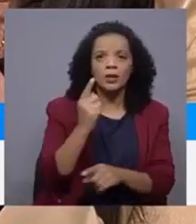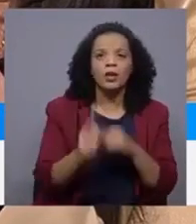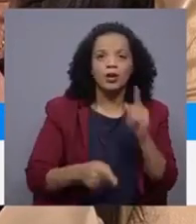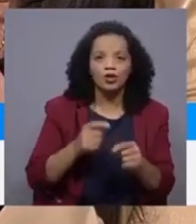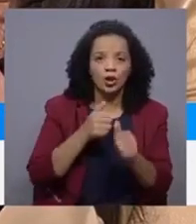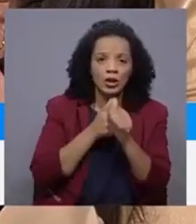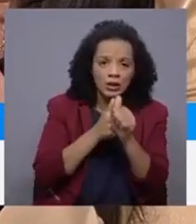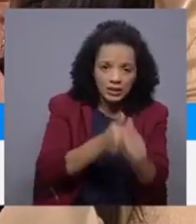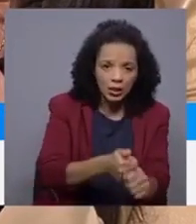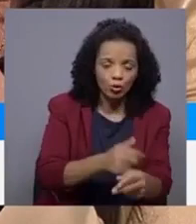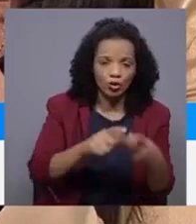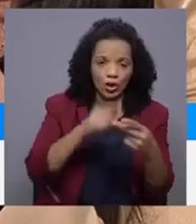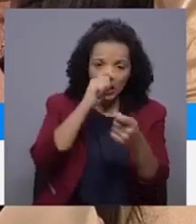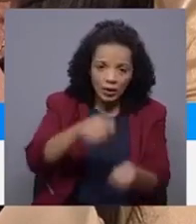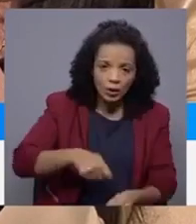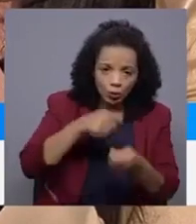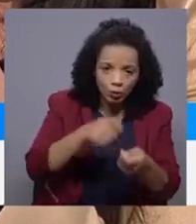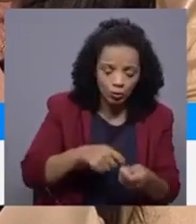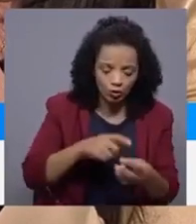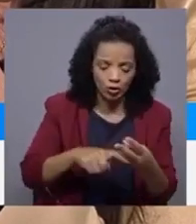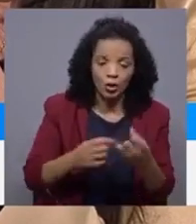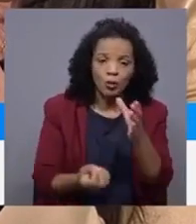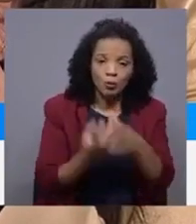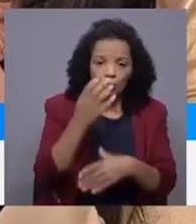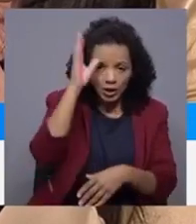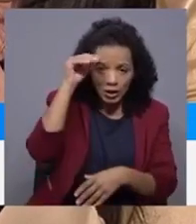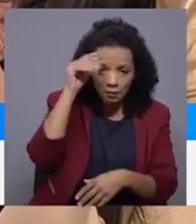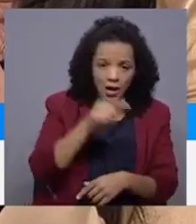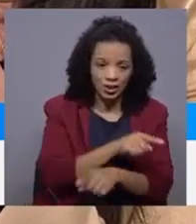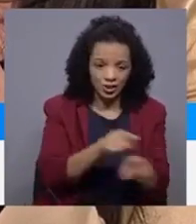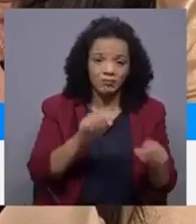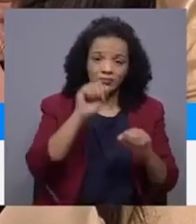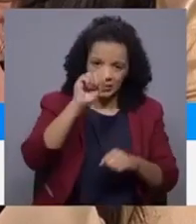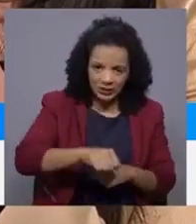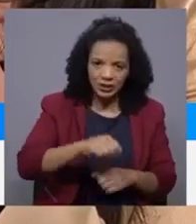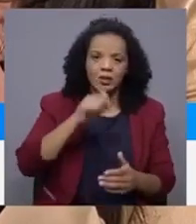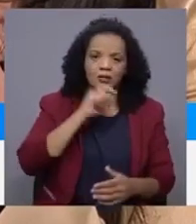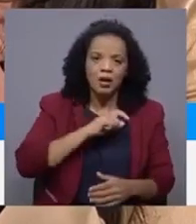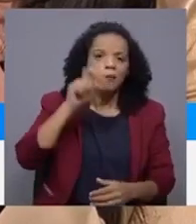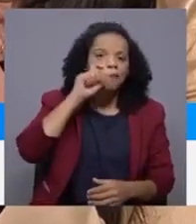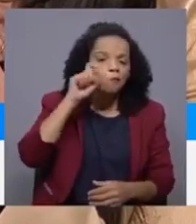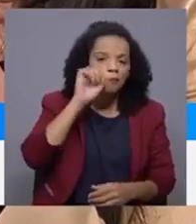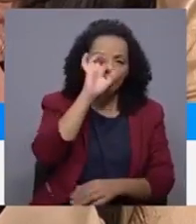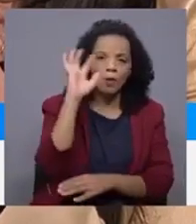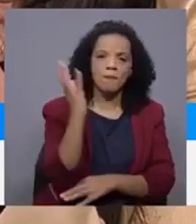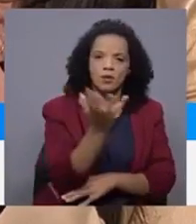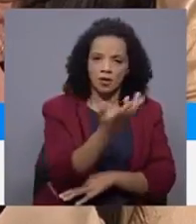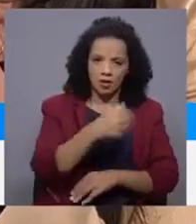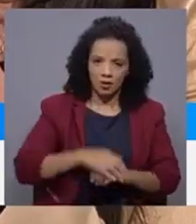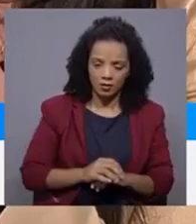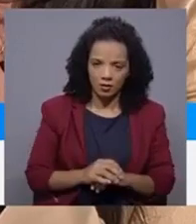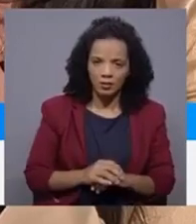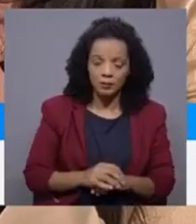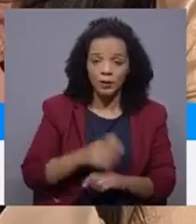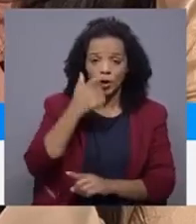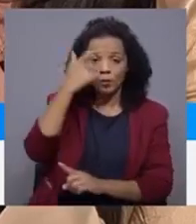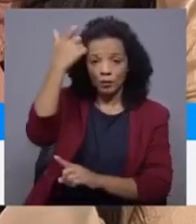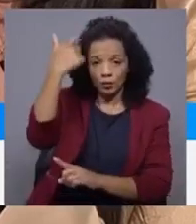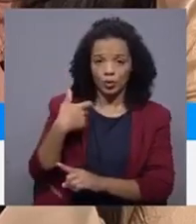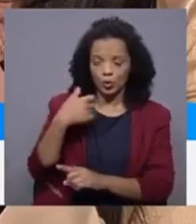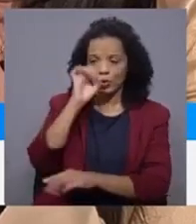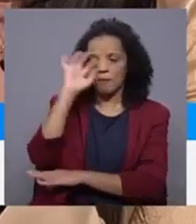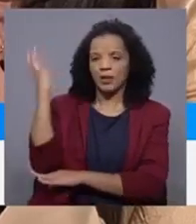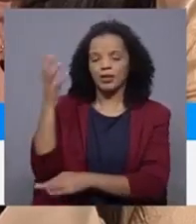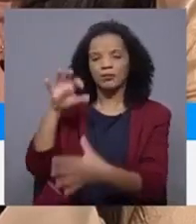os caçadores, os agricultores, os produtores animais, esses sim preservam verdadeiramente o ambiente. O ambientalista, na visão do